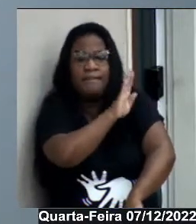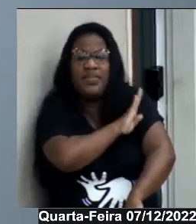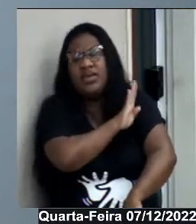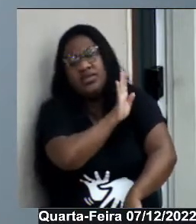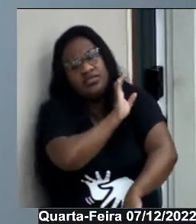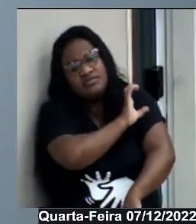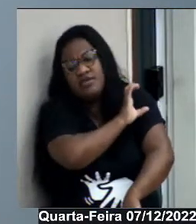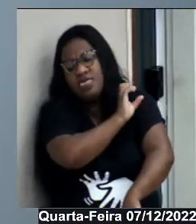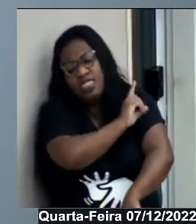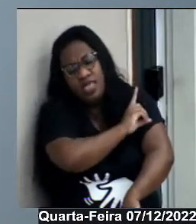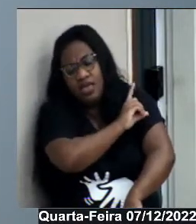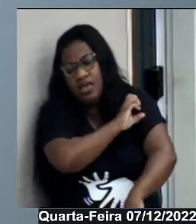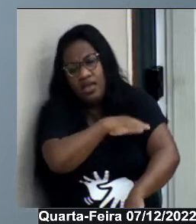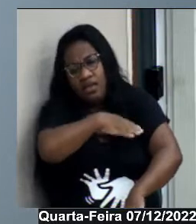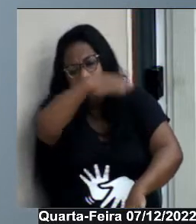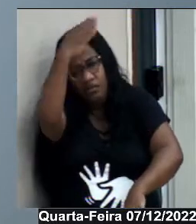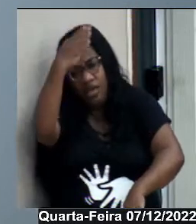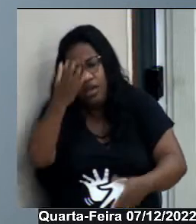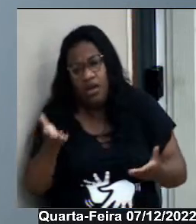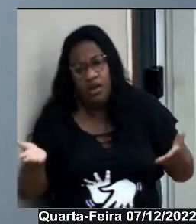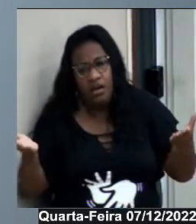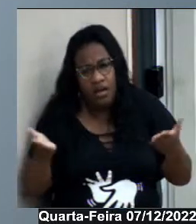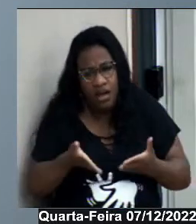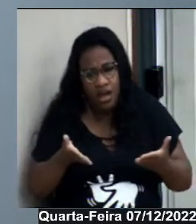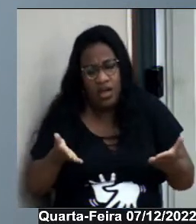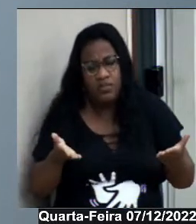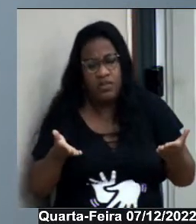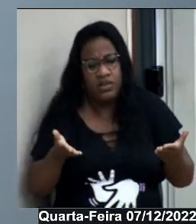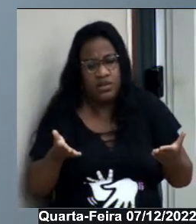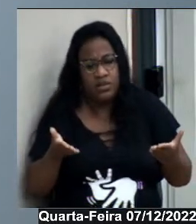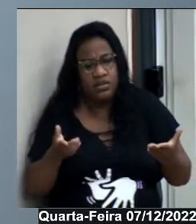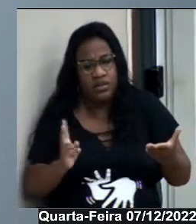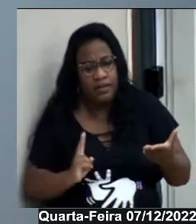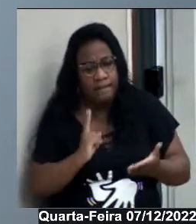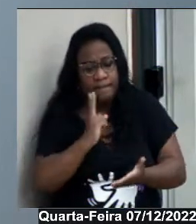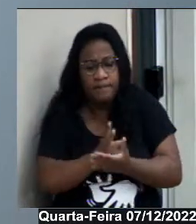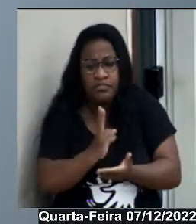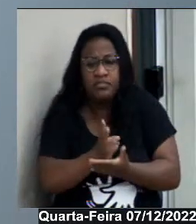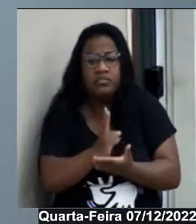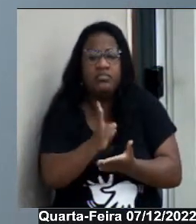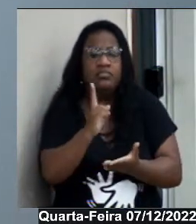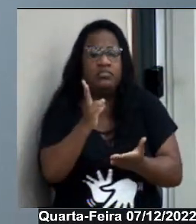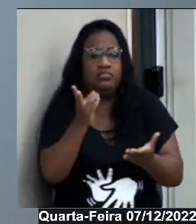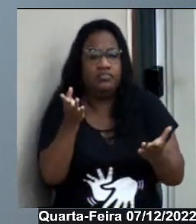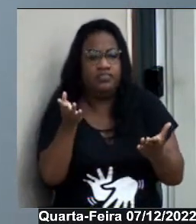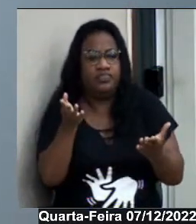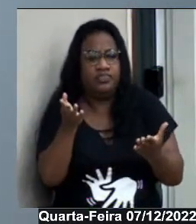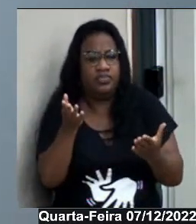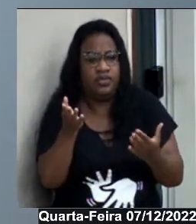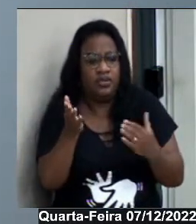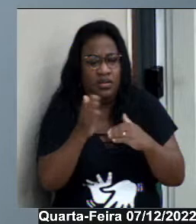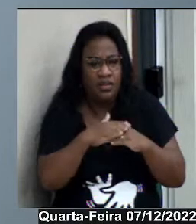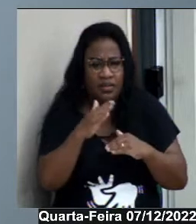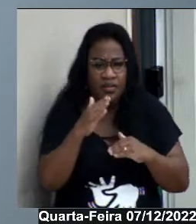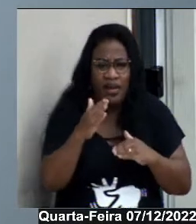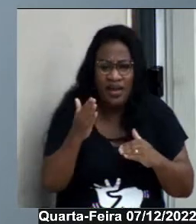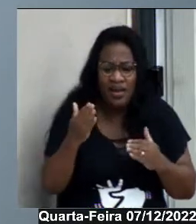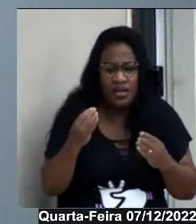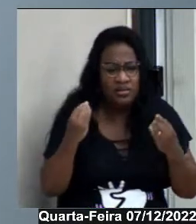C, D e E. Classe segunda, a mesma coisa, classe primeira, a mesma coisa, e depois o grau distinto, a mesma coisa,